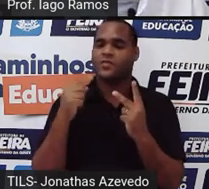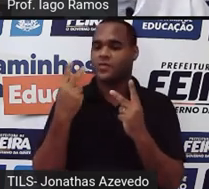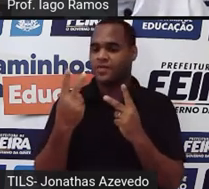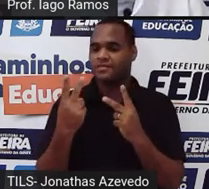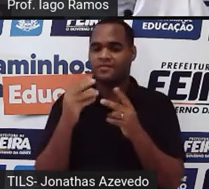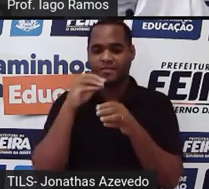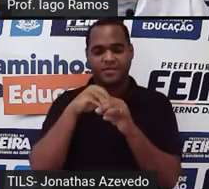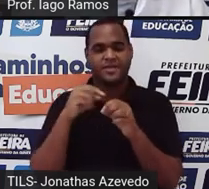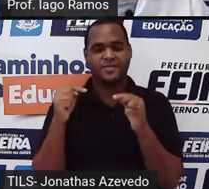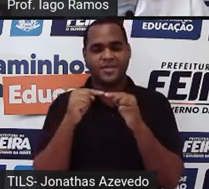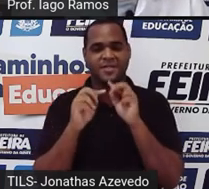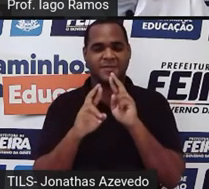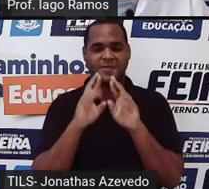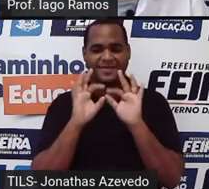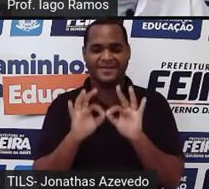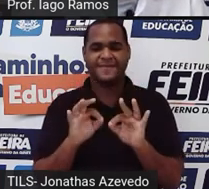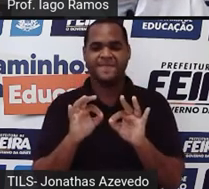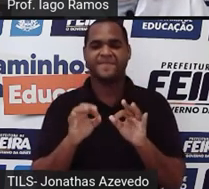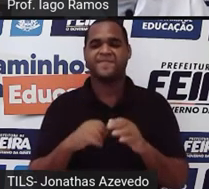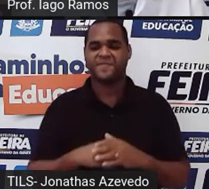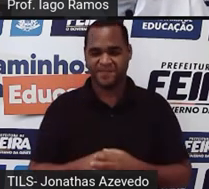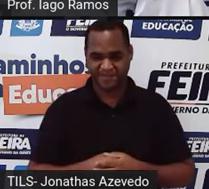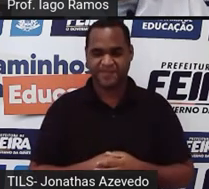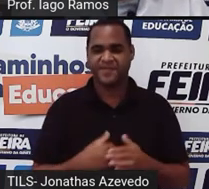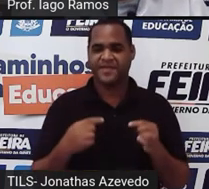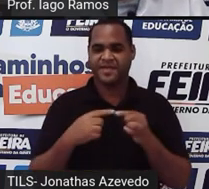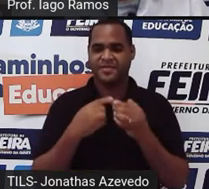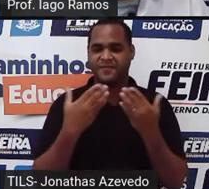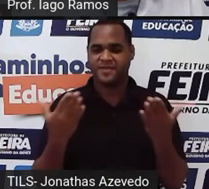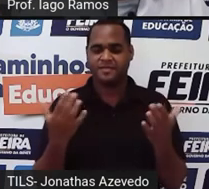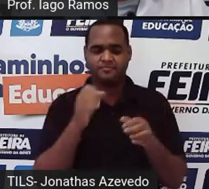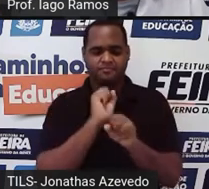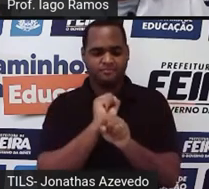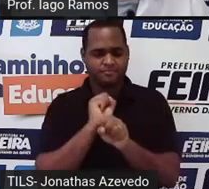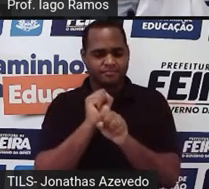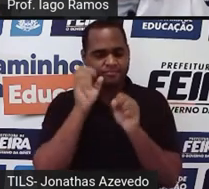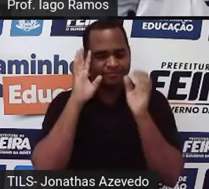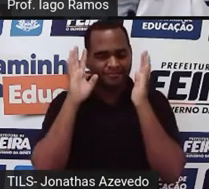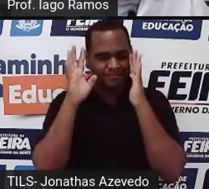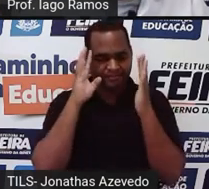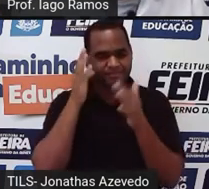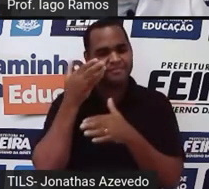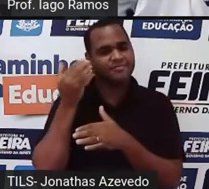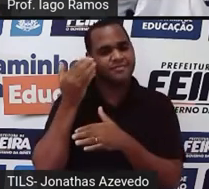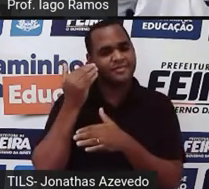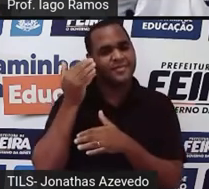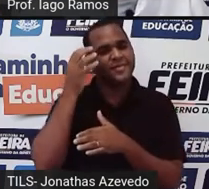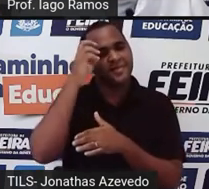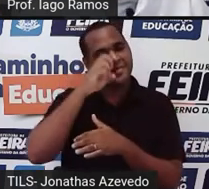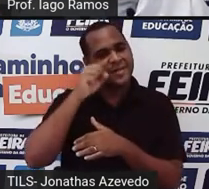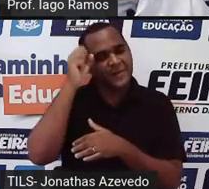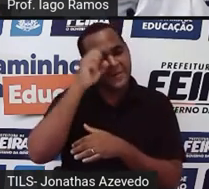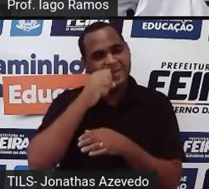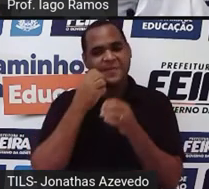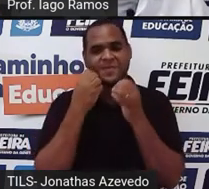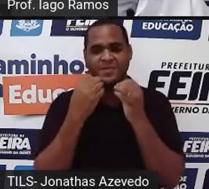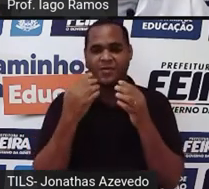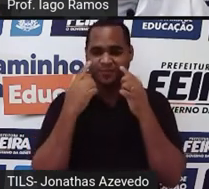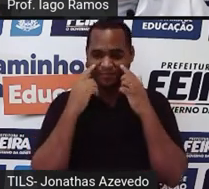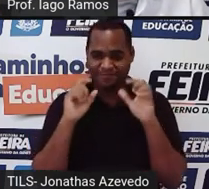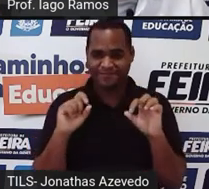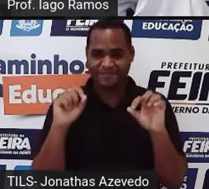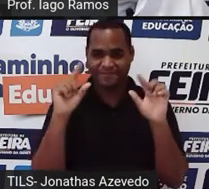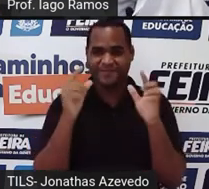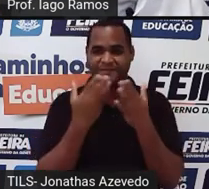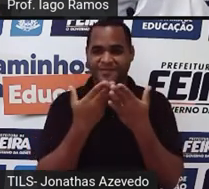é o resultado. Tá bom? Então, é isso aí. Espero que você tenha entendido, mas eu quero testar, tá bom? Então, nessa tela aqui,